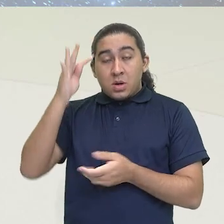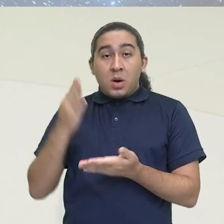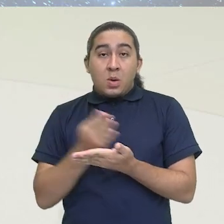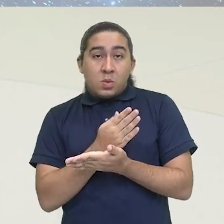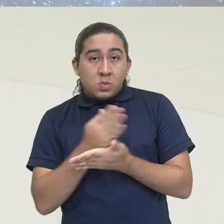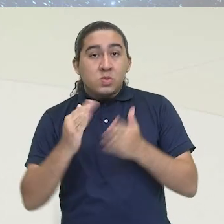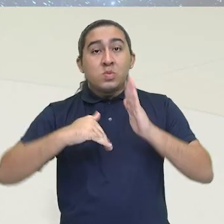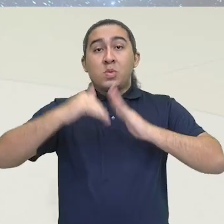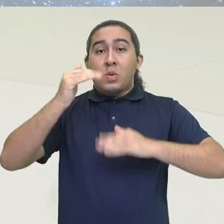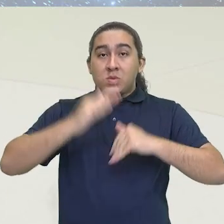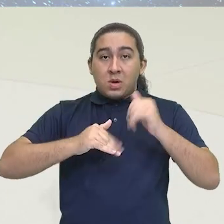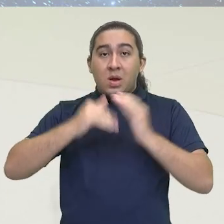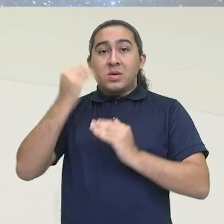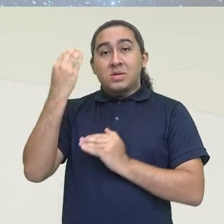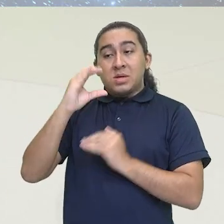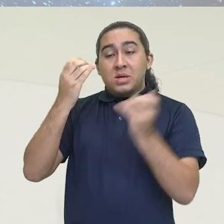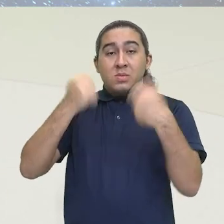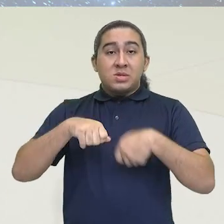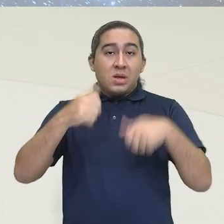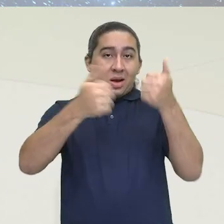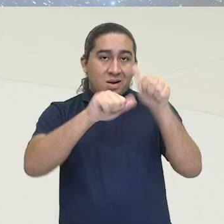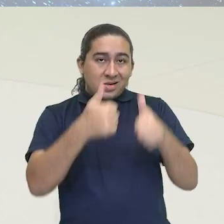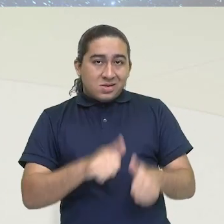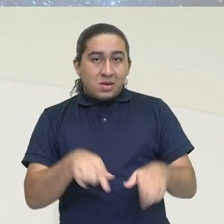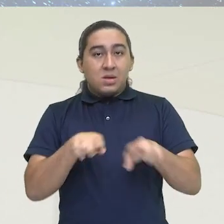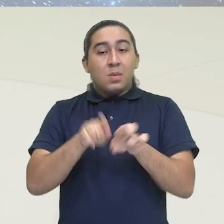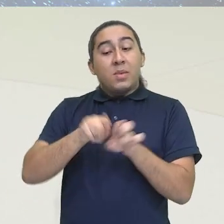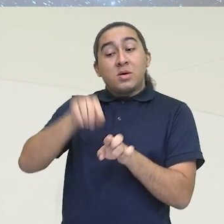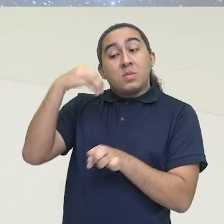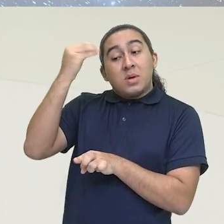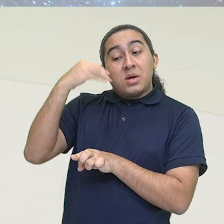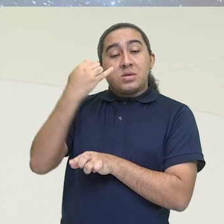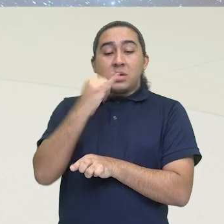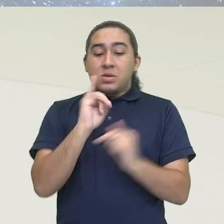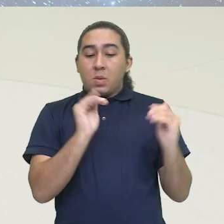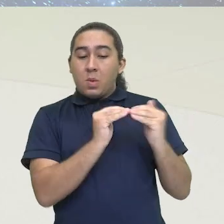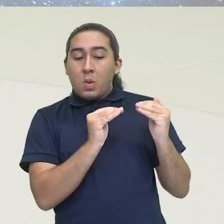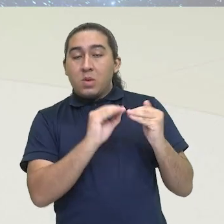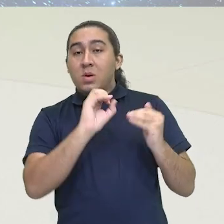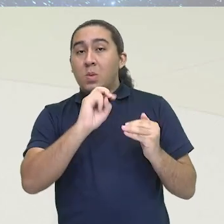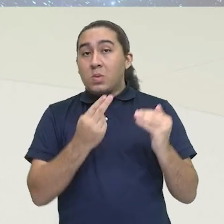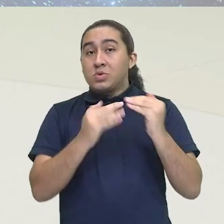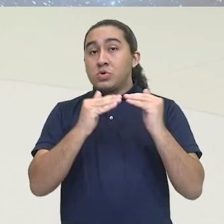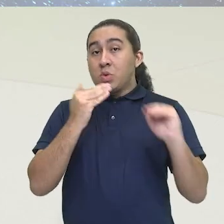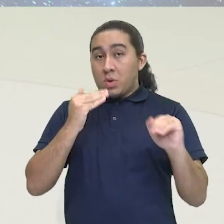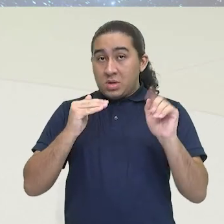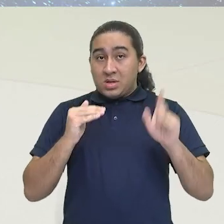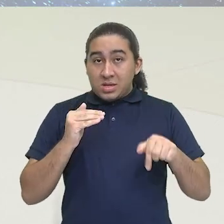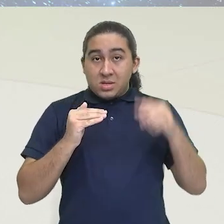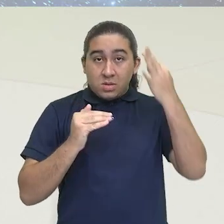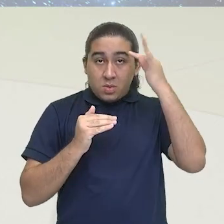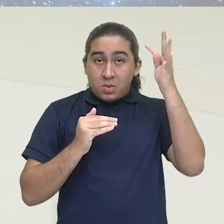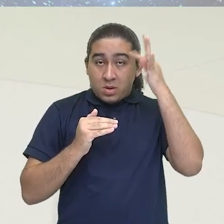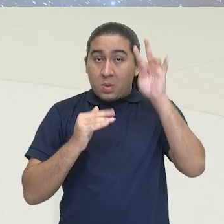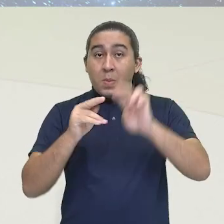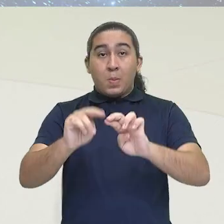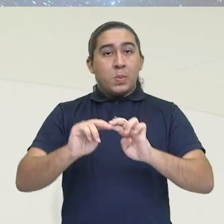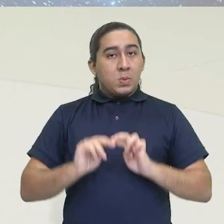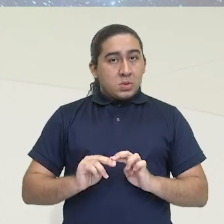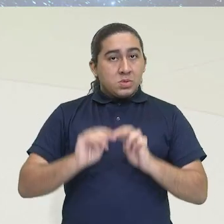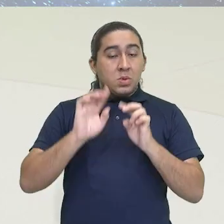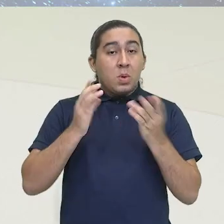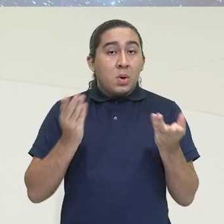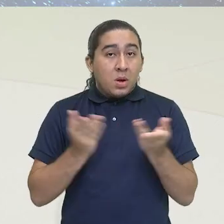que analisar, têm que fazer experimentos, para ver se eles concordam com ela. E é justamente nesse ponto que eu